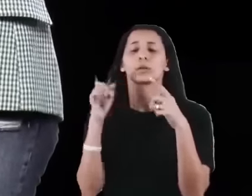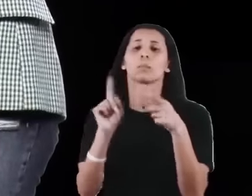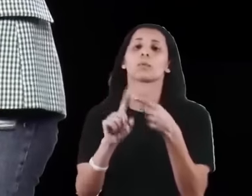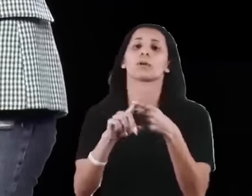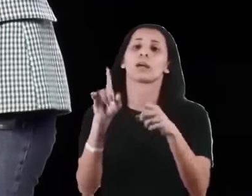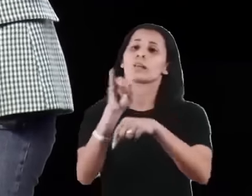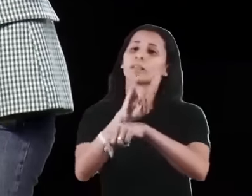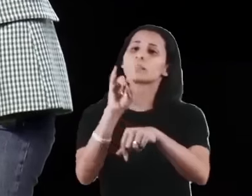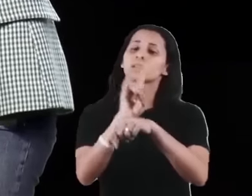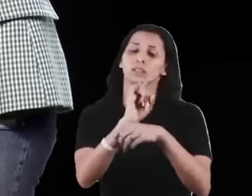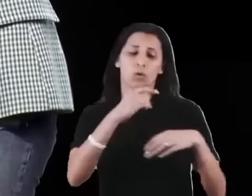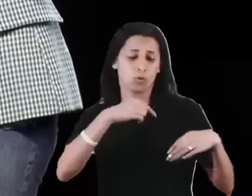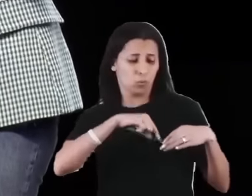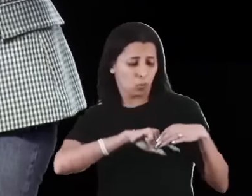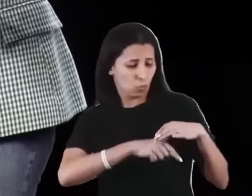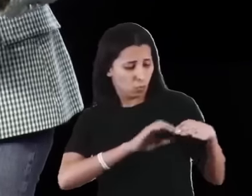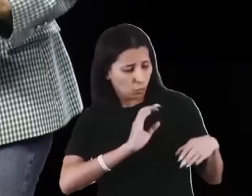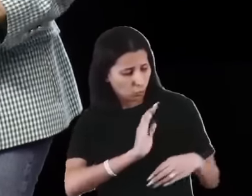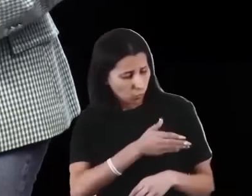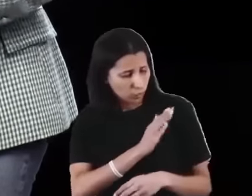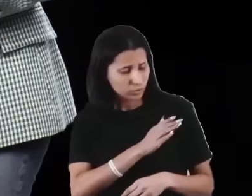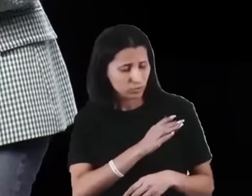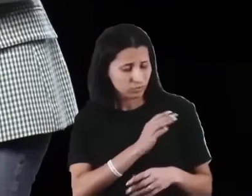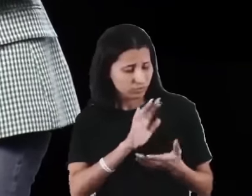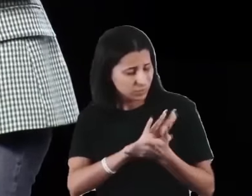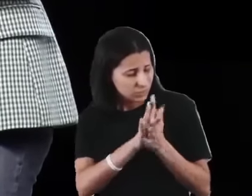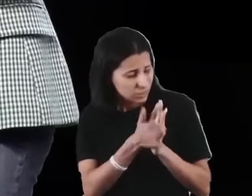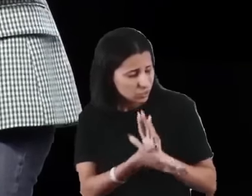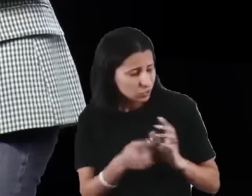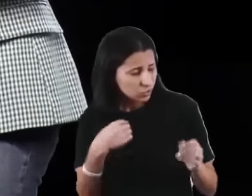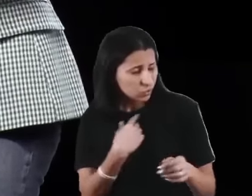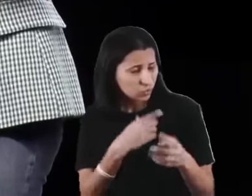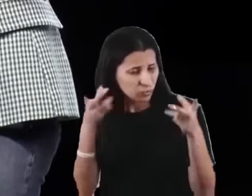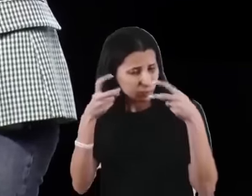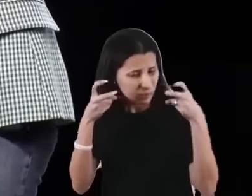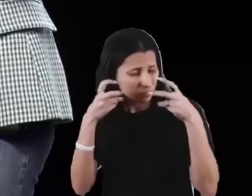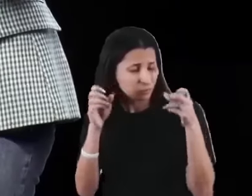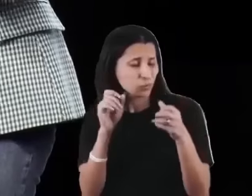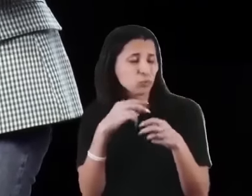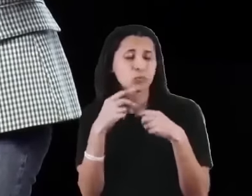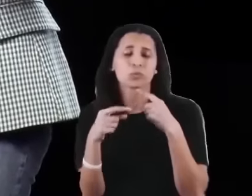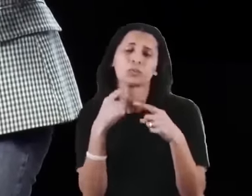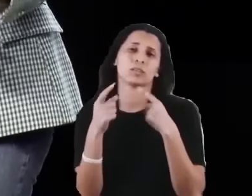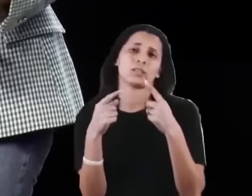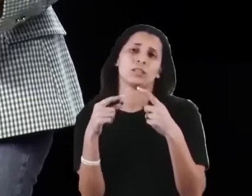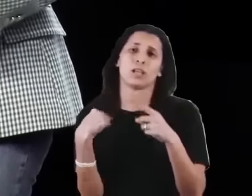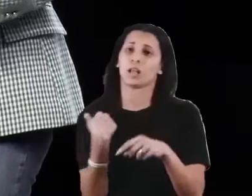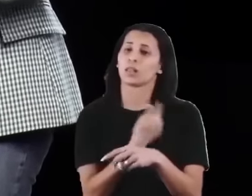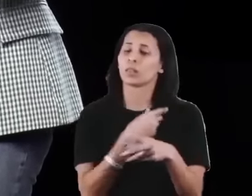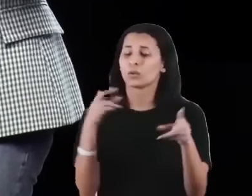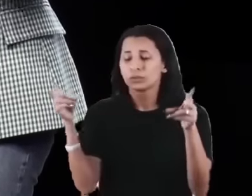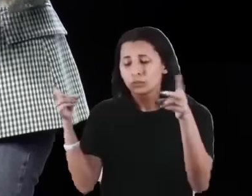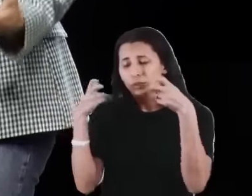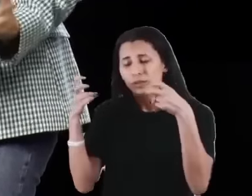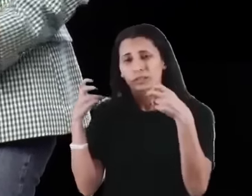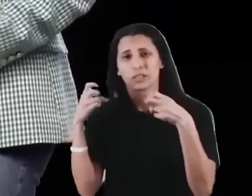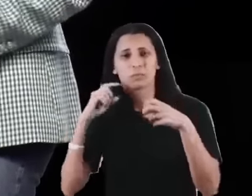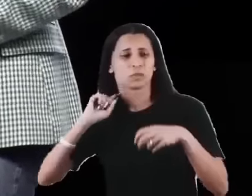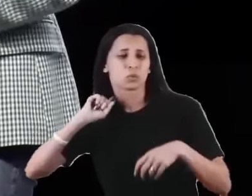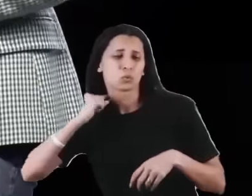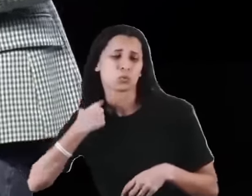da gente que destrói a nossa percepção de quem nós somos a gente se enxerga imunda triste